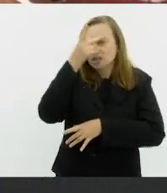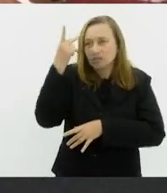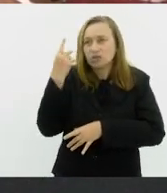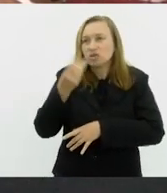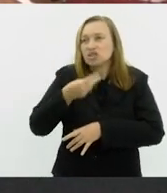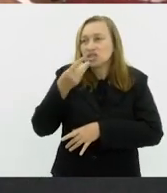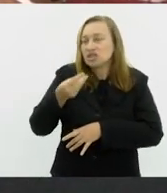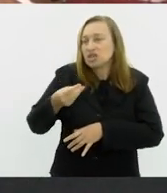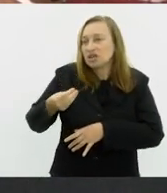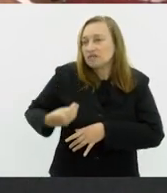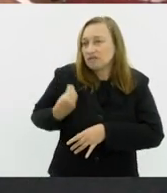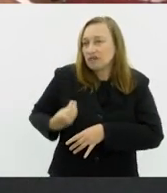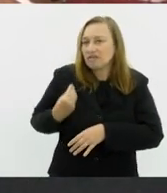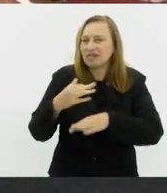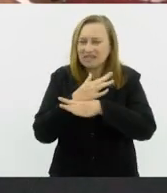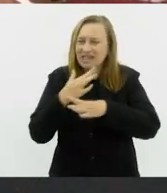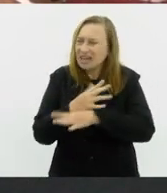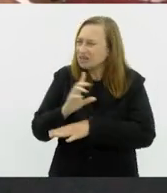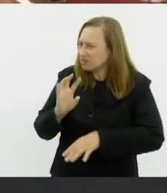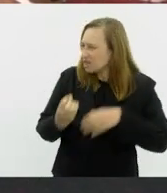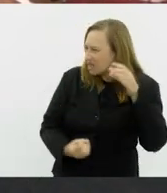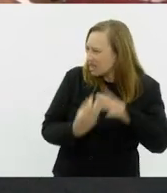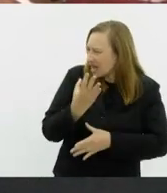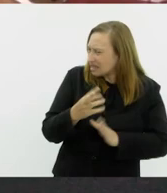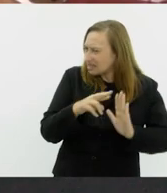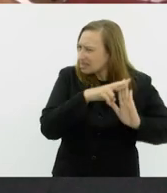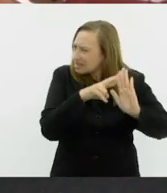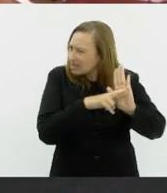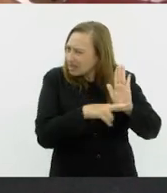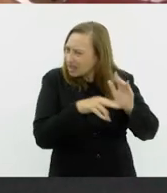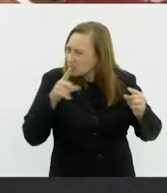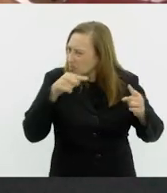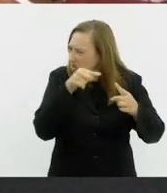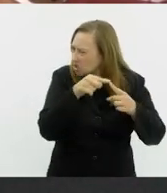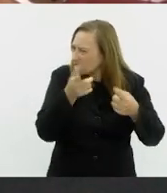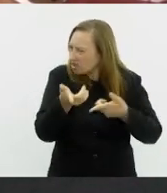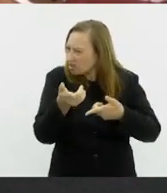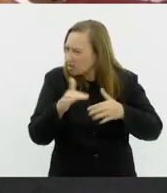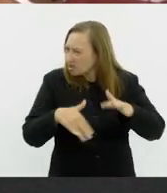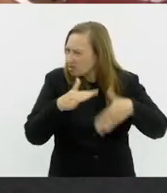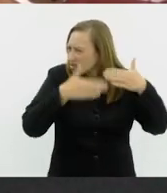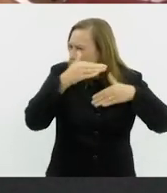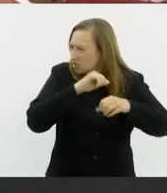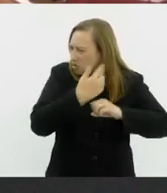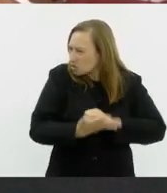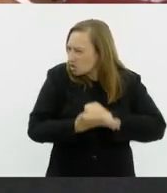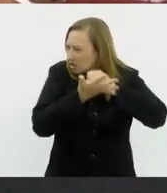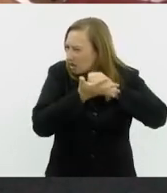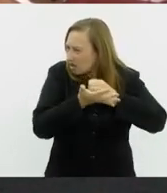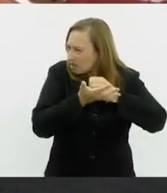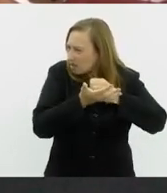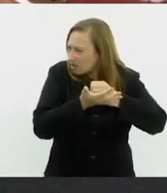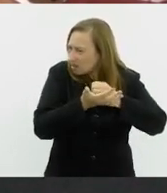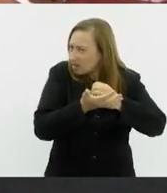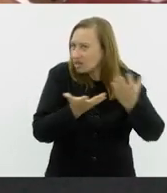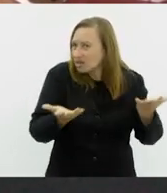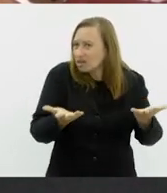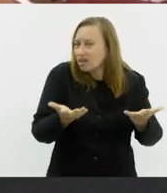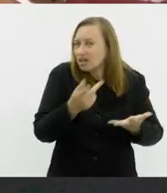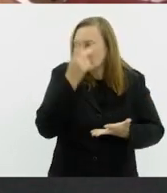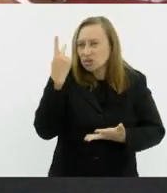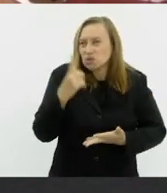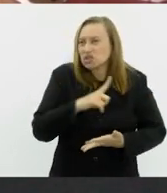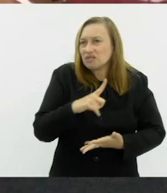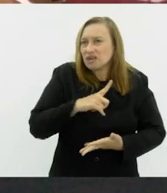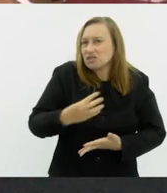em cidades, foi para isso que foi criada essas ordens, esses objetivos de desenvolvimento sustentável, para que as pessoas tivessem um